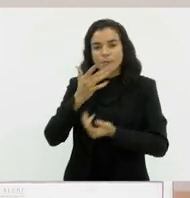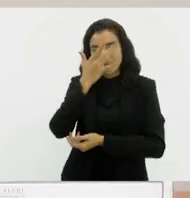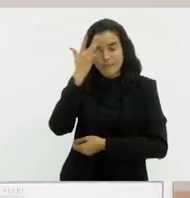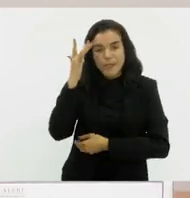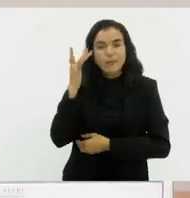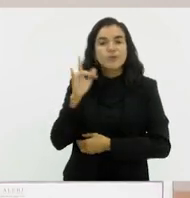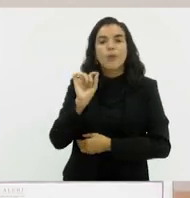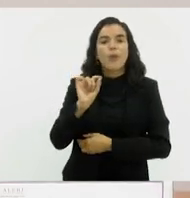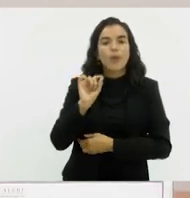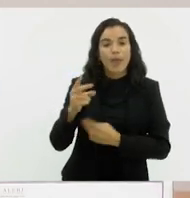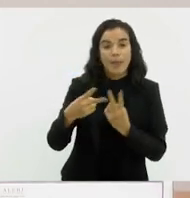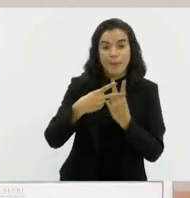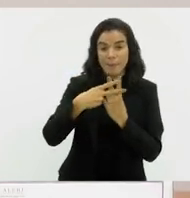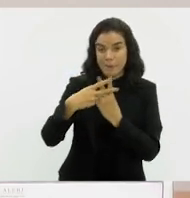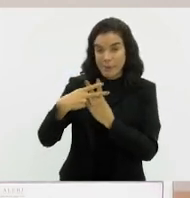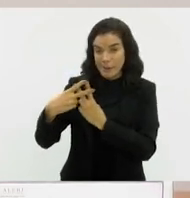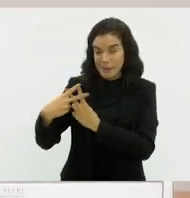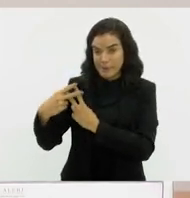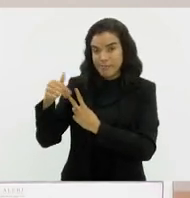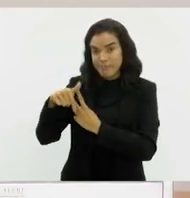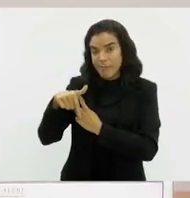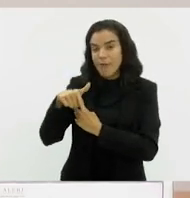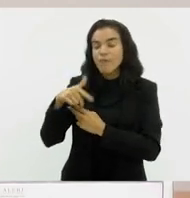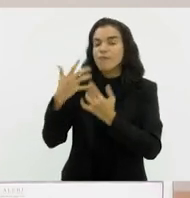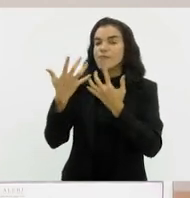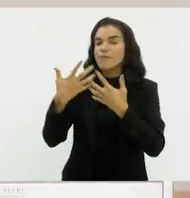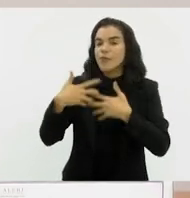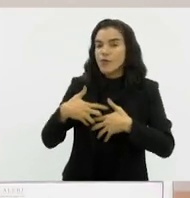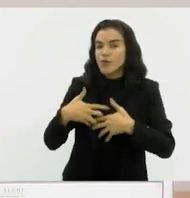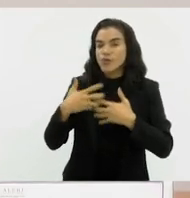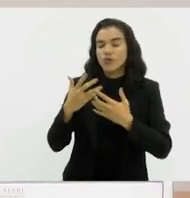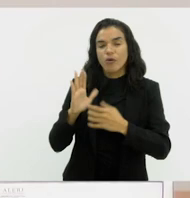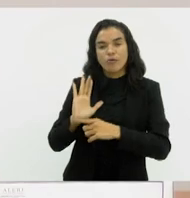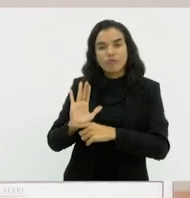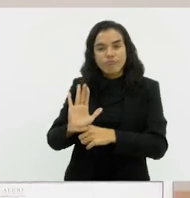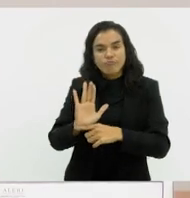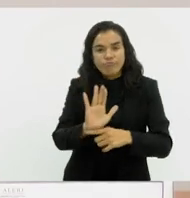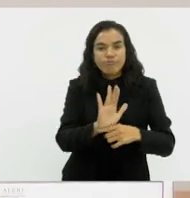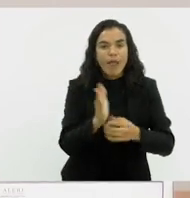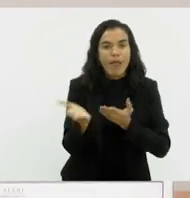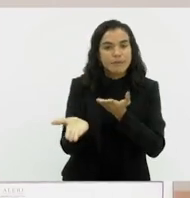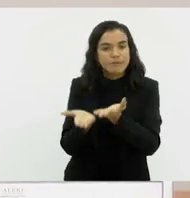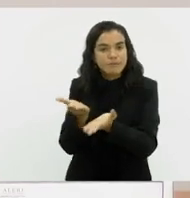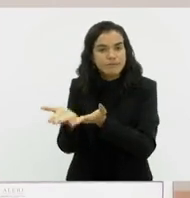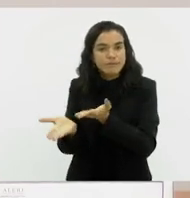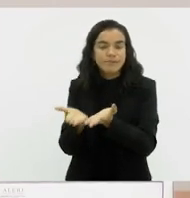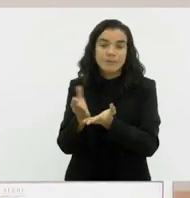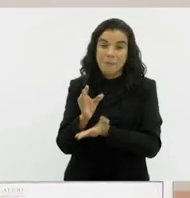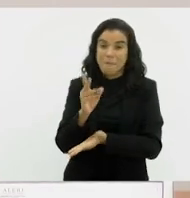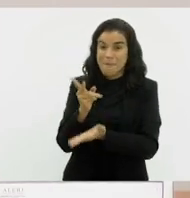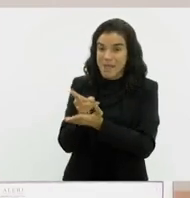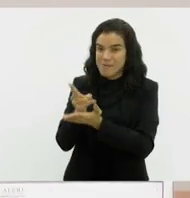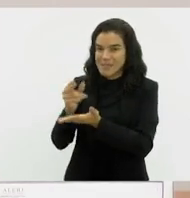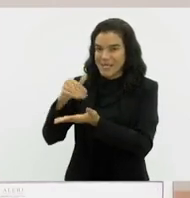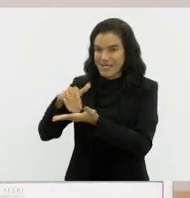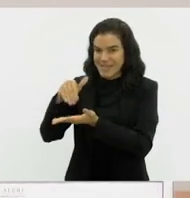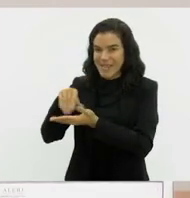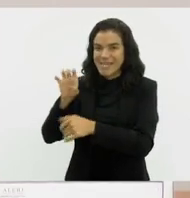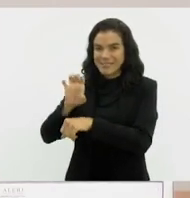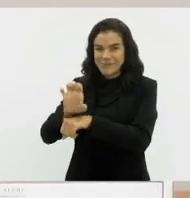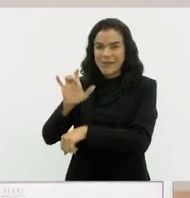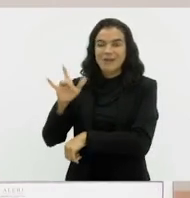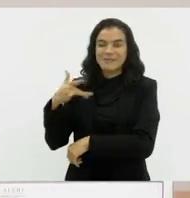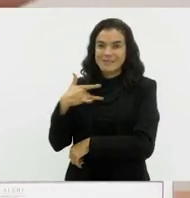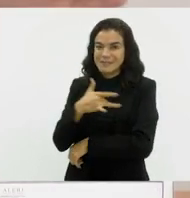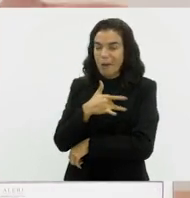de liberdade. E ele ali funciona cobrindo essa assistência. Então, por mais que a SES não reconheça